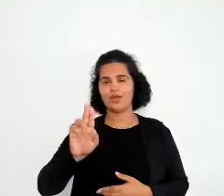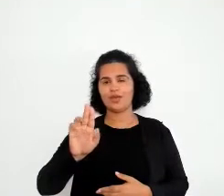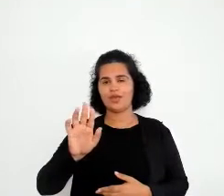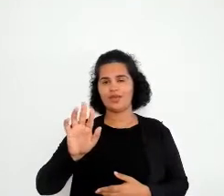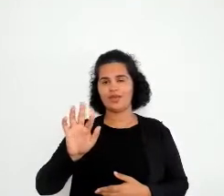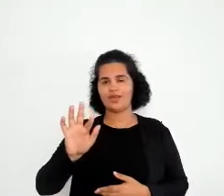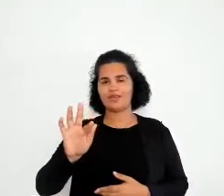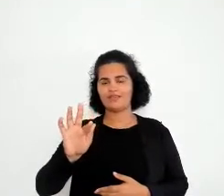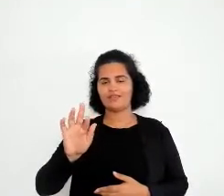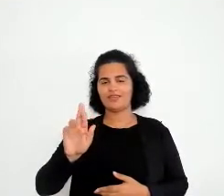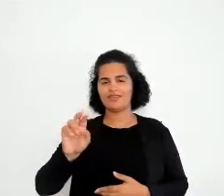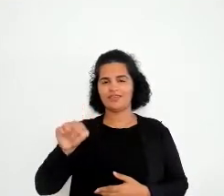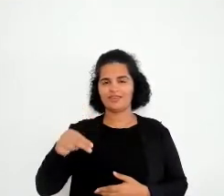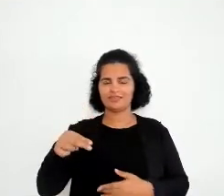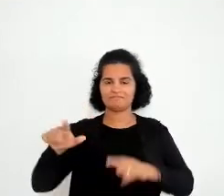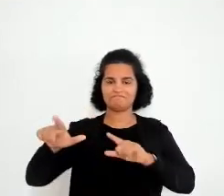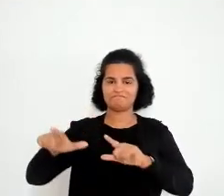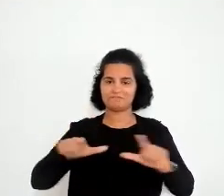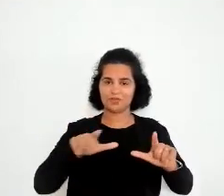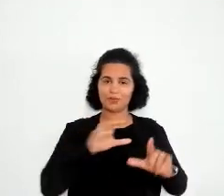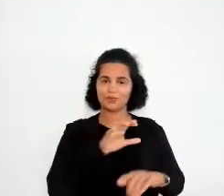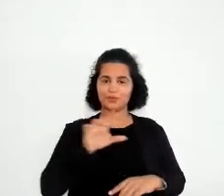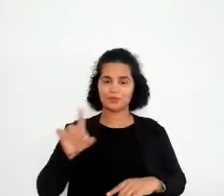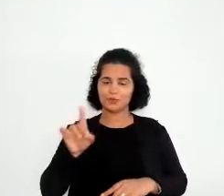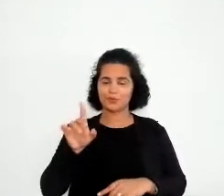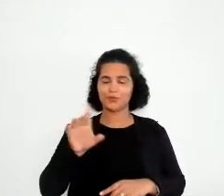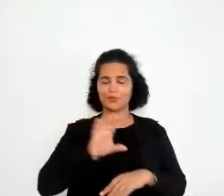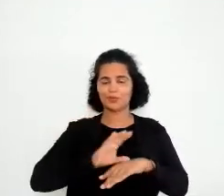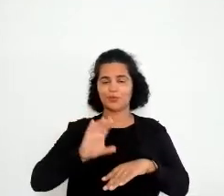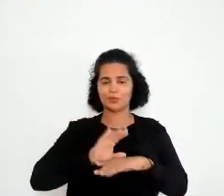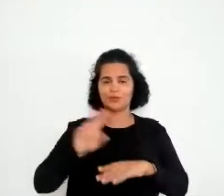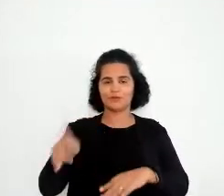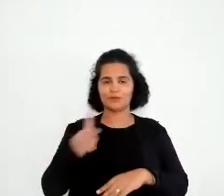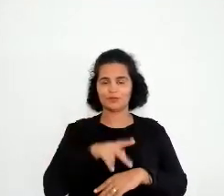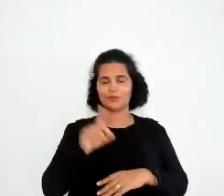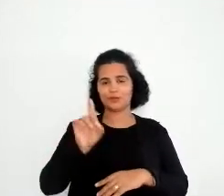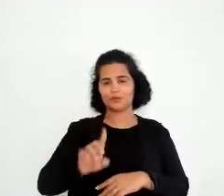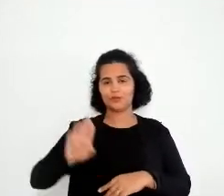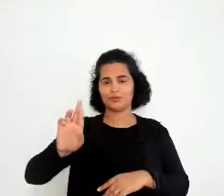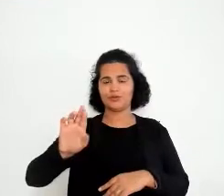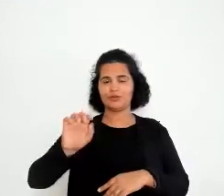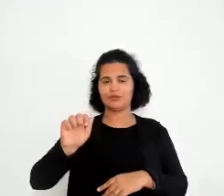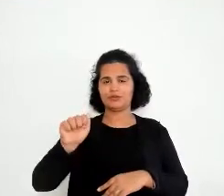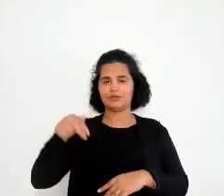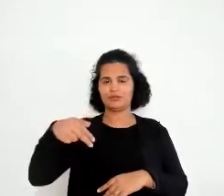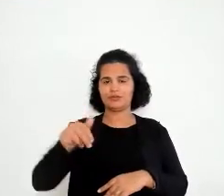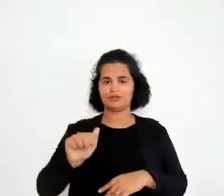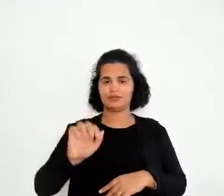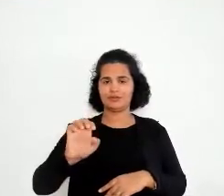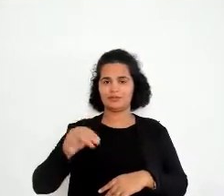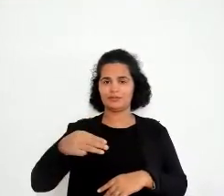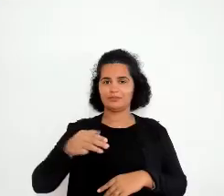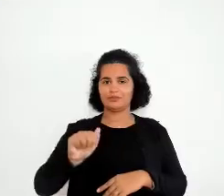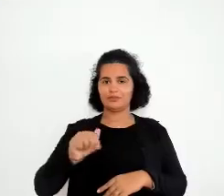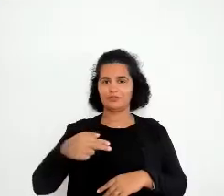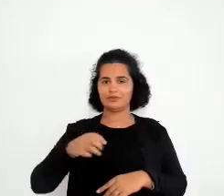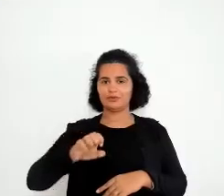mãos da coordenadora do curso, a professora doutora Ana Emanuela Nelson dos Santos Cavalcante da Rocha.